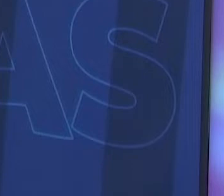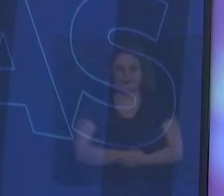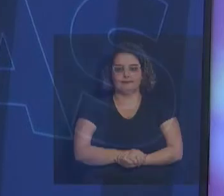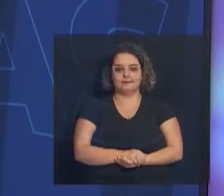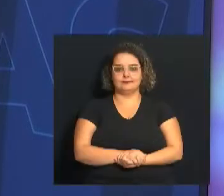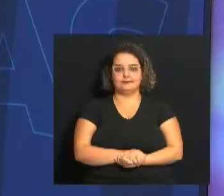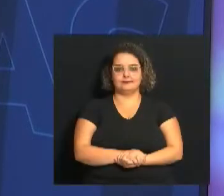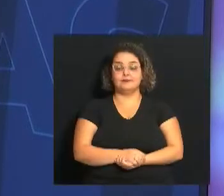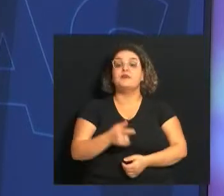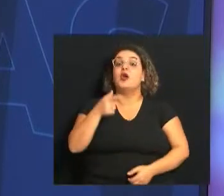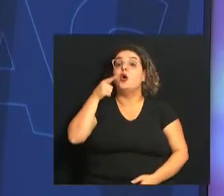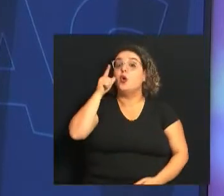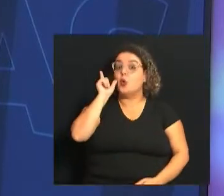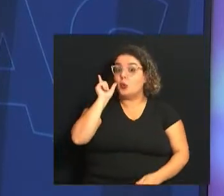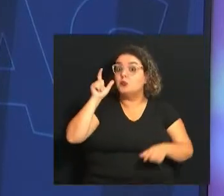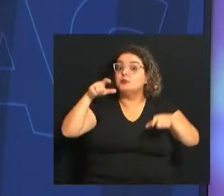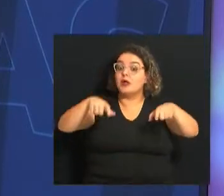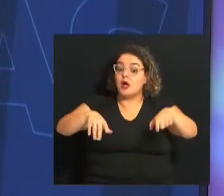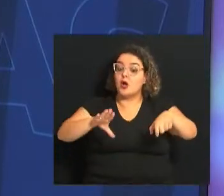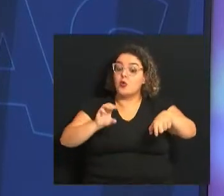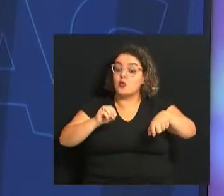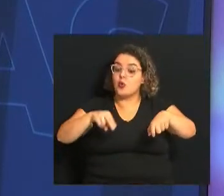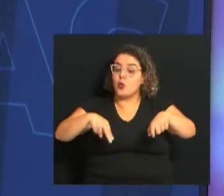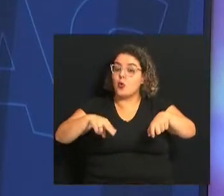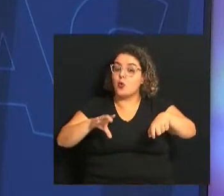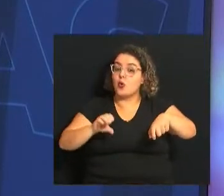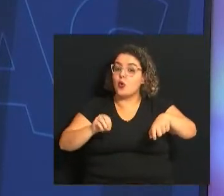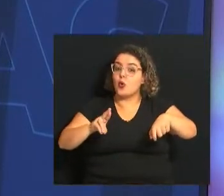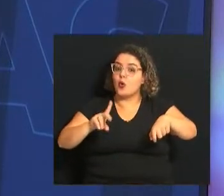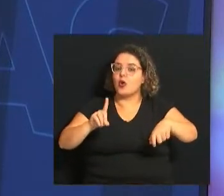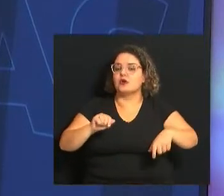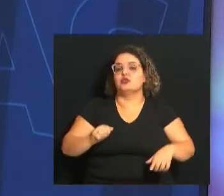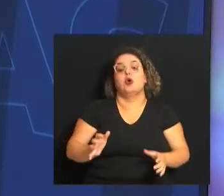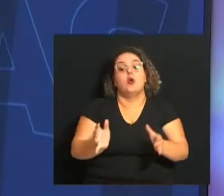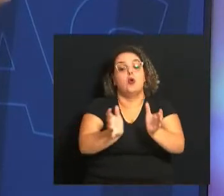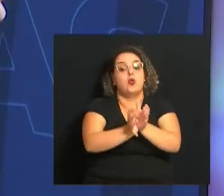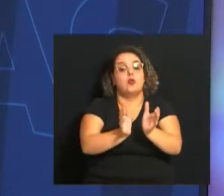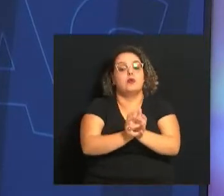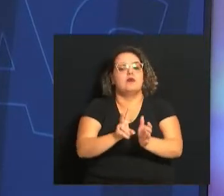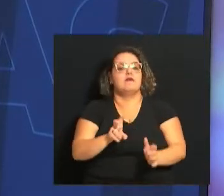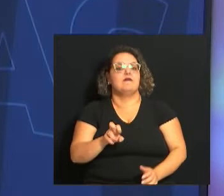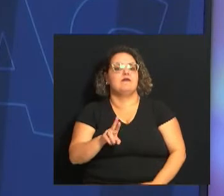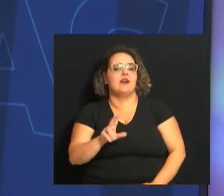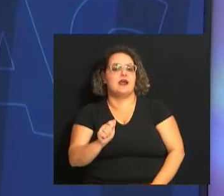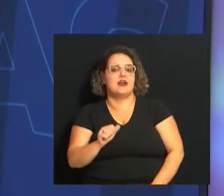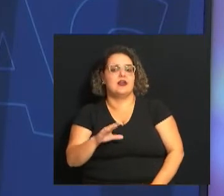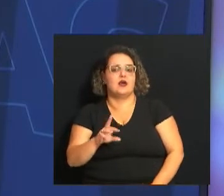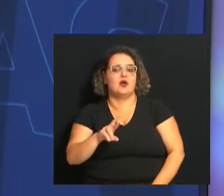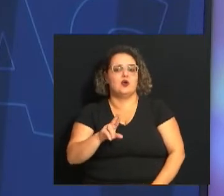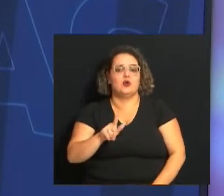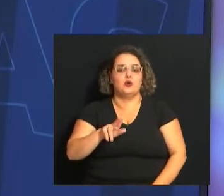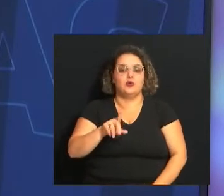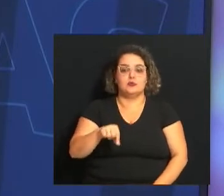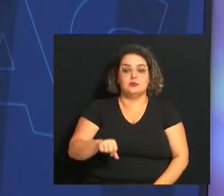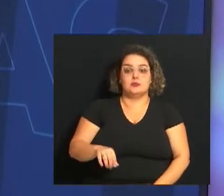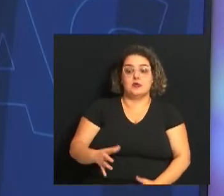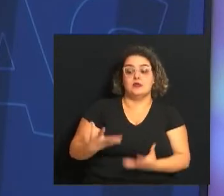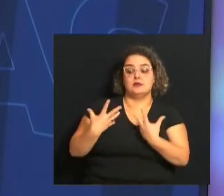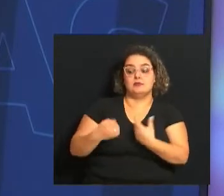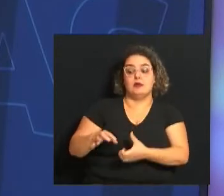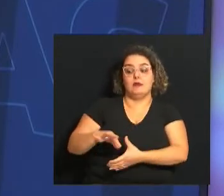Ontem, na Arena Concórdia, o Veracruz Basquete recebeu o líder e até então